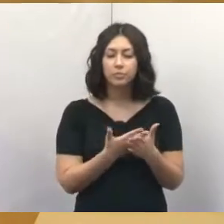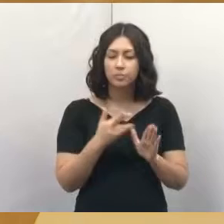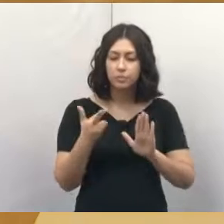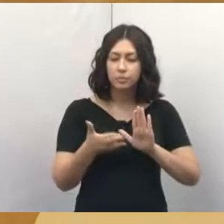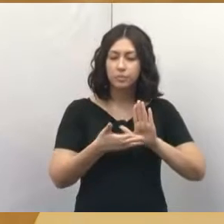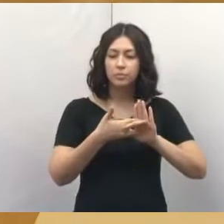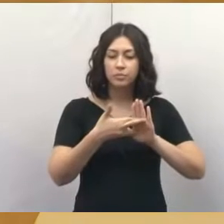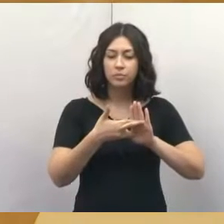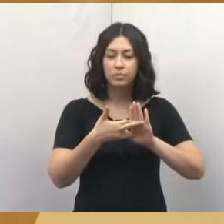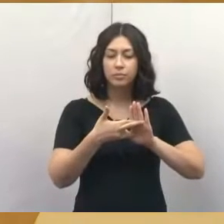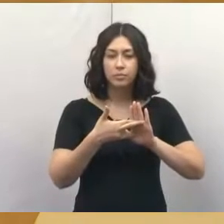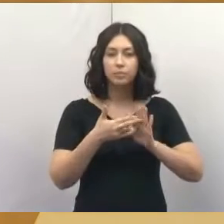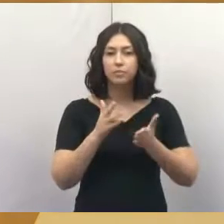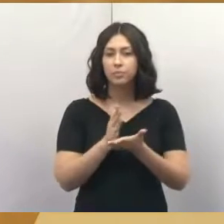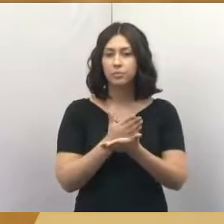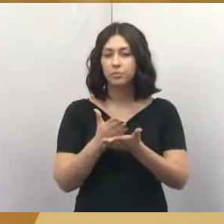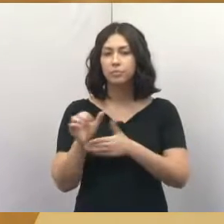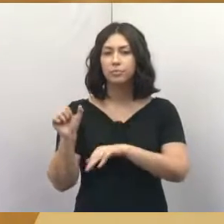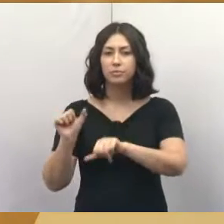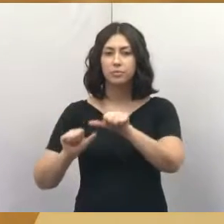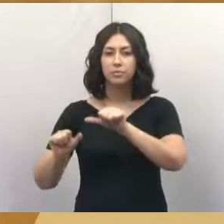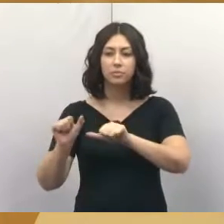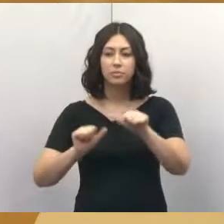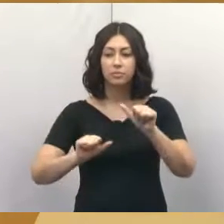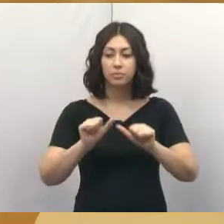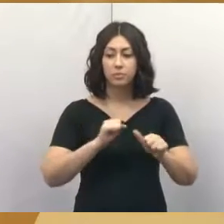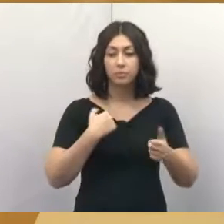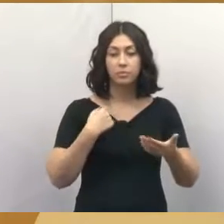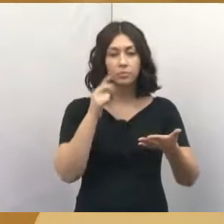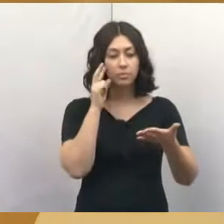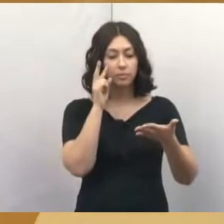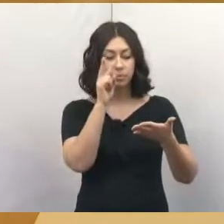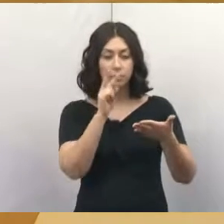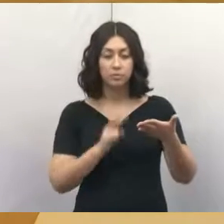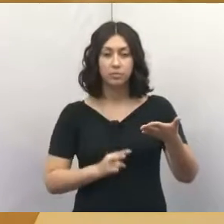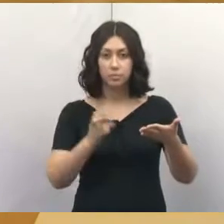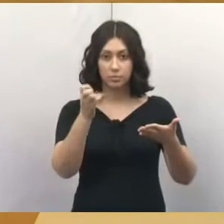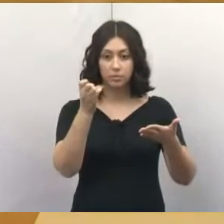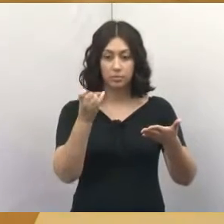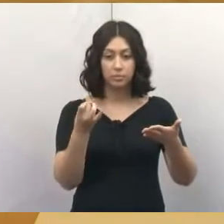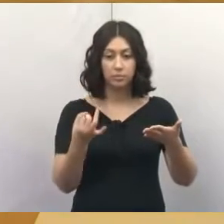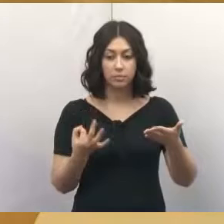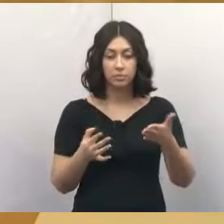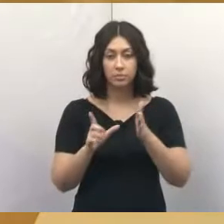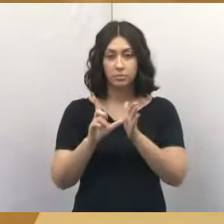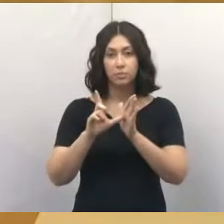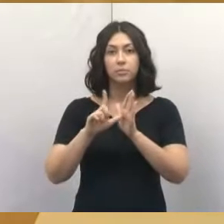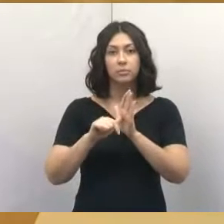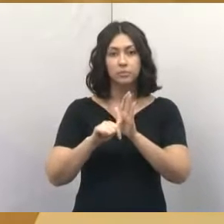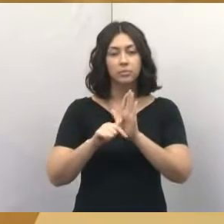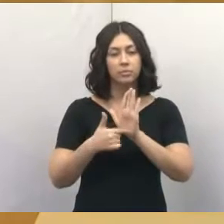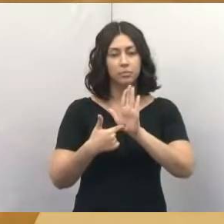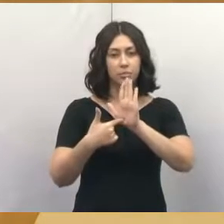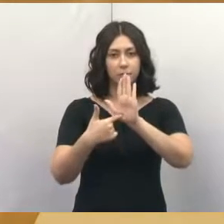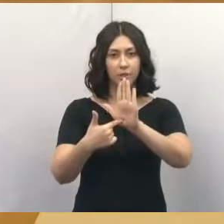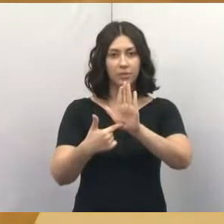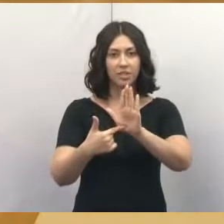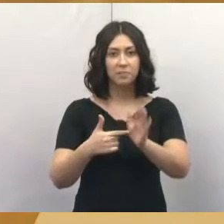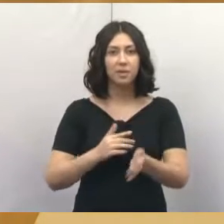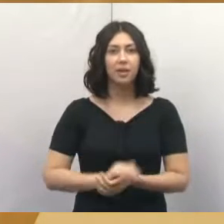regimento e fizemos algumas alterações. Eu vou ler a justificativa e depois farei uma breve